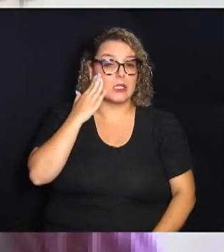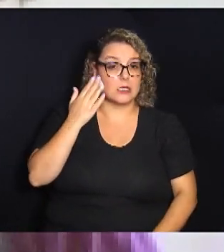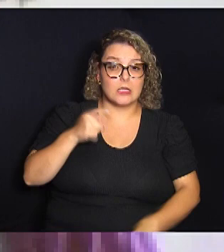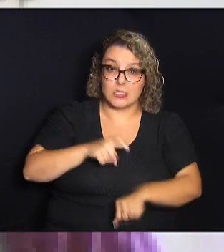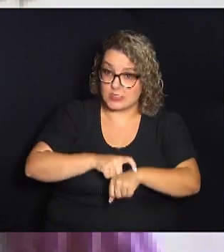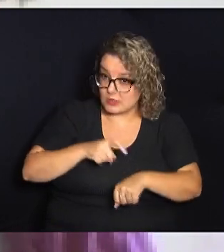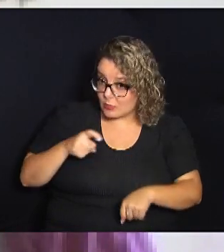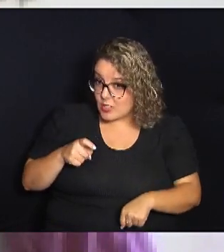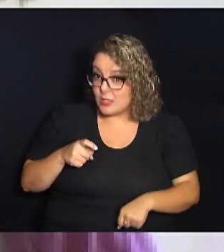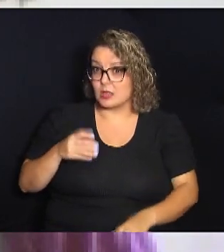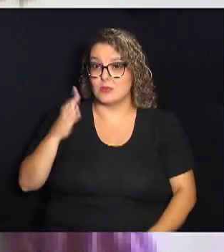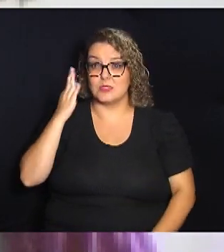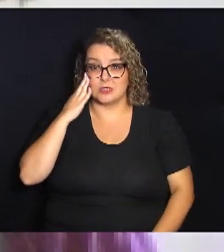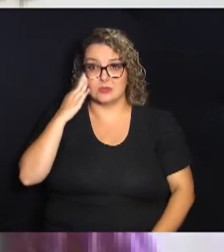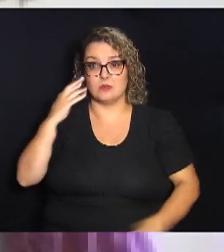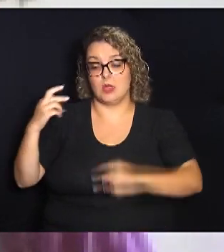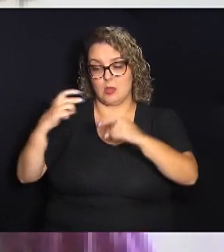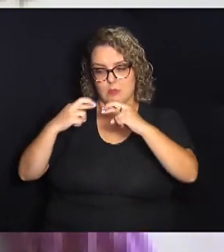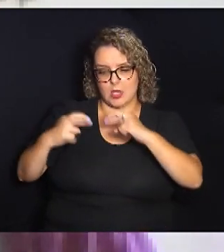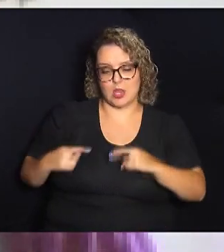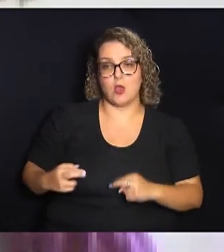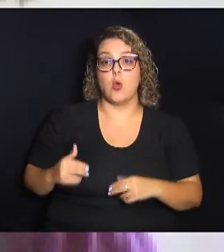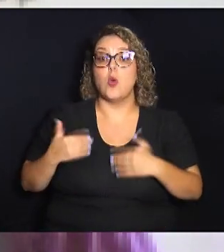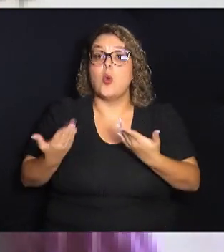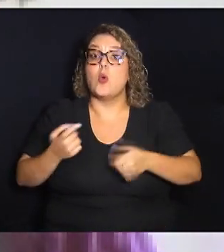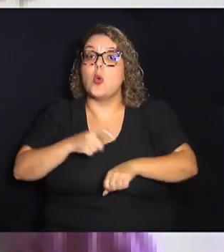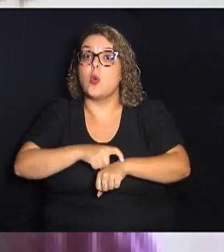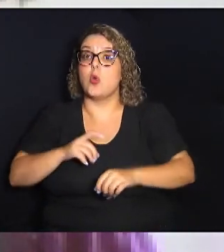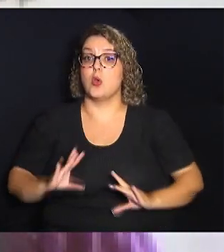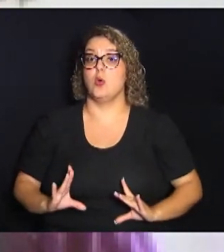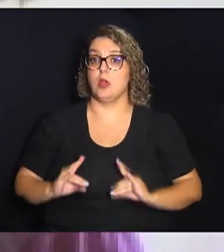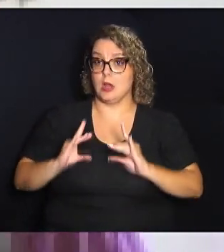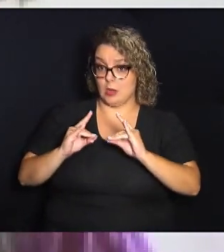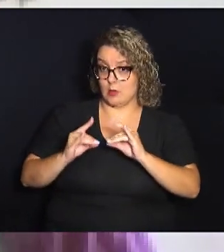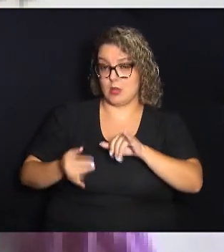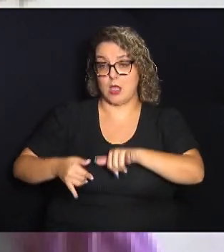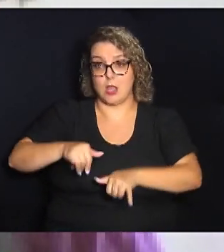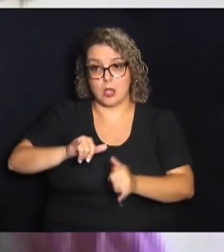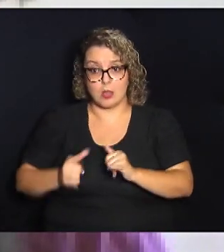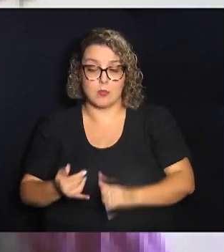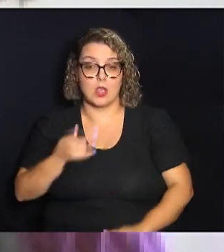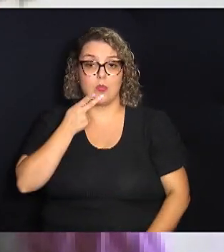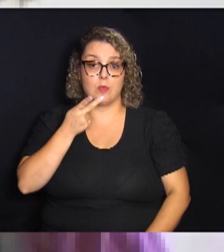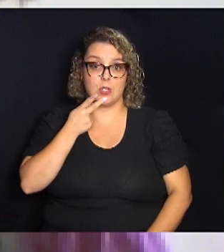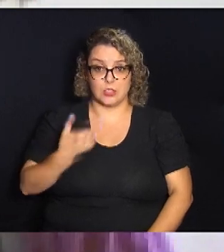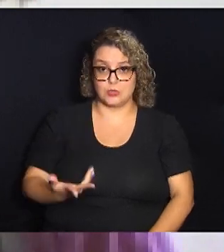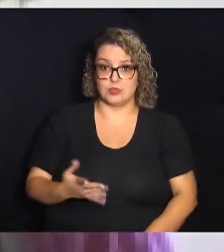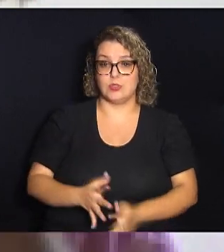momento, fazer o seu check-up para entender em que momento que está hormonalmente, quimicamente falando.